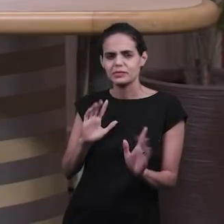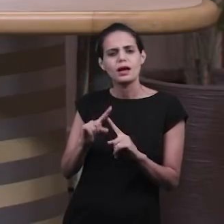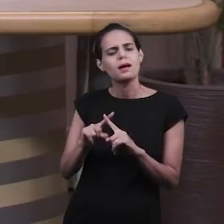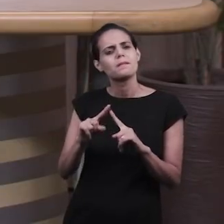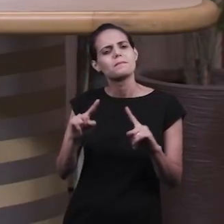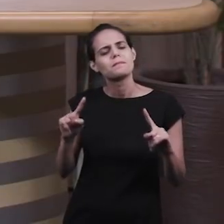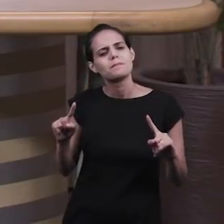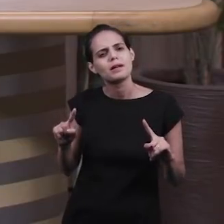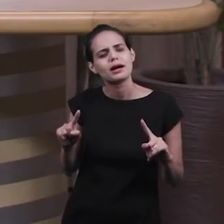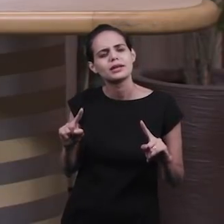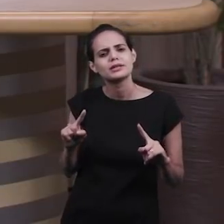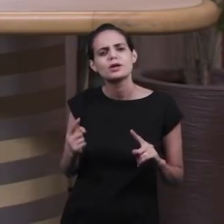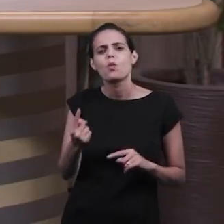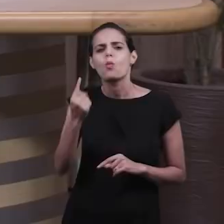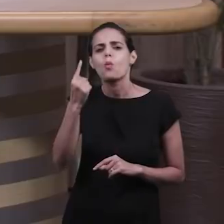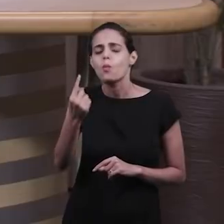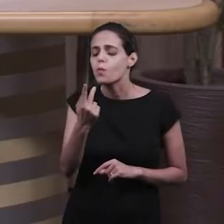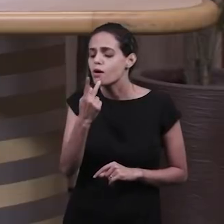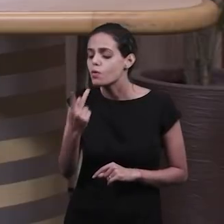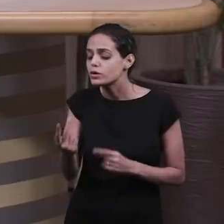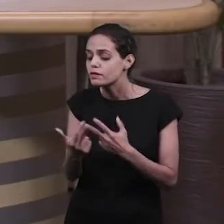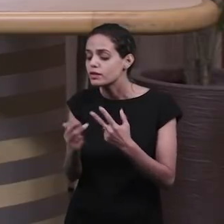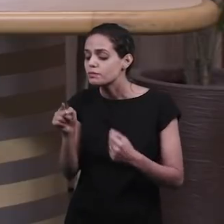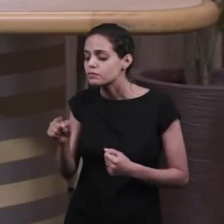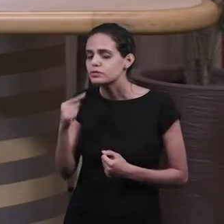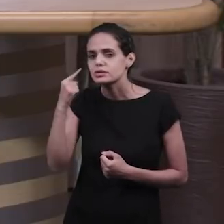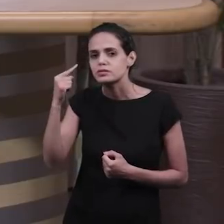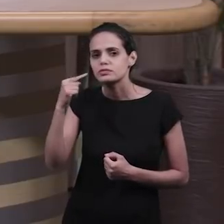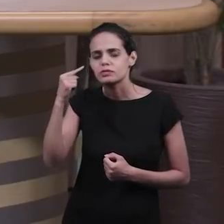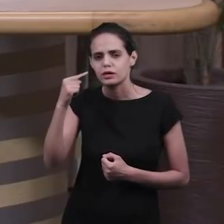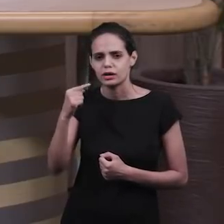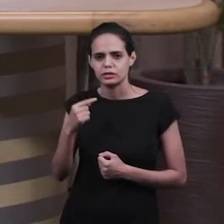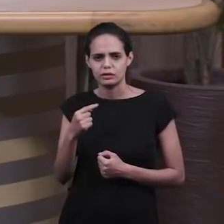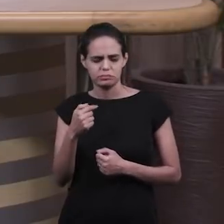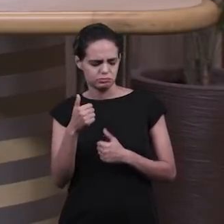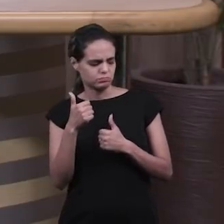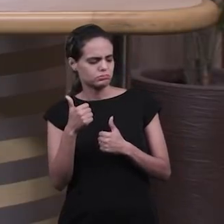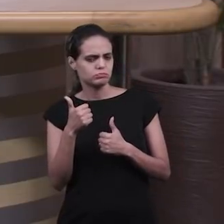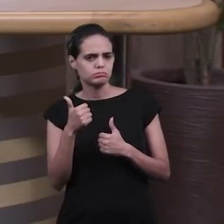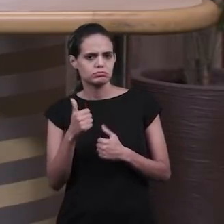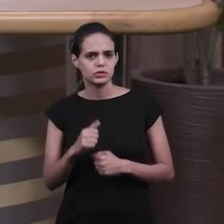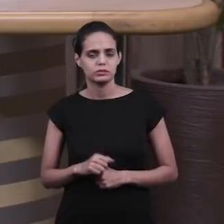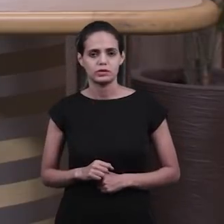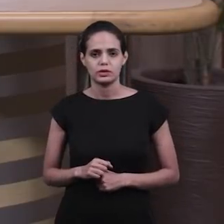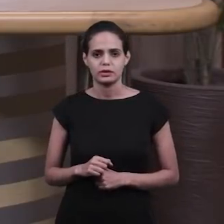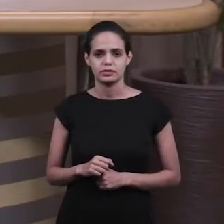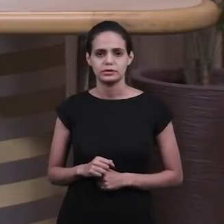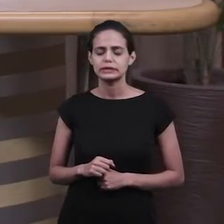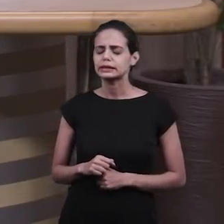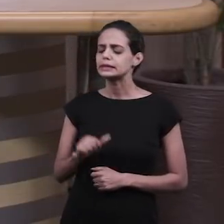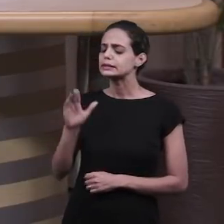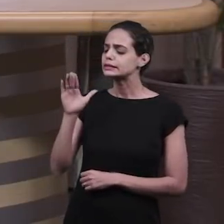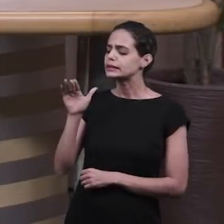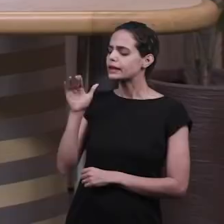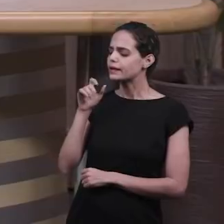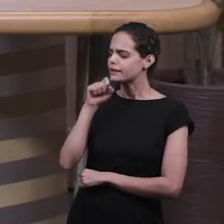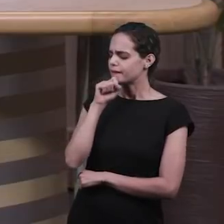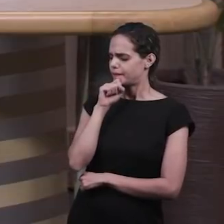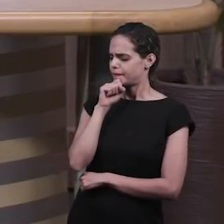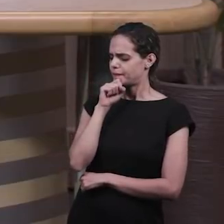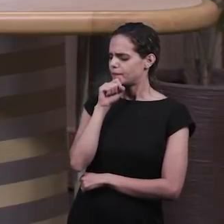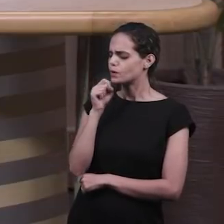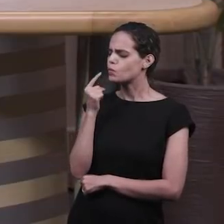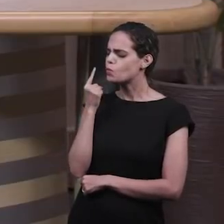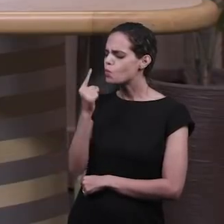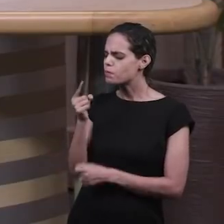uma palavra pro doutor, falou pro advogado. Aí o advogado, pois não, qual a palavra? Eu só tenho uma observação para